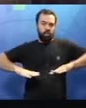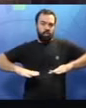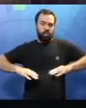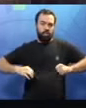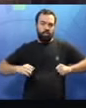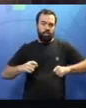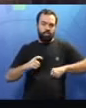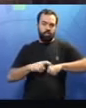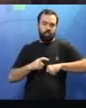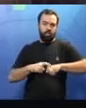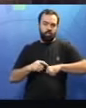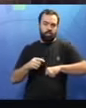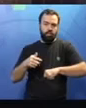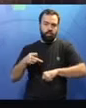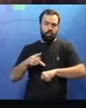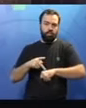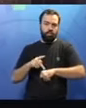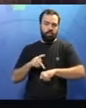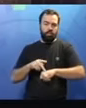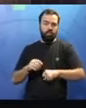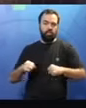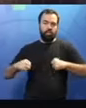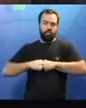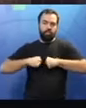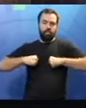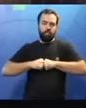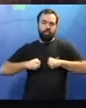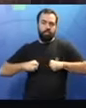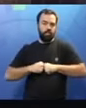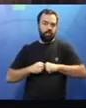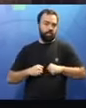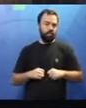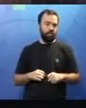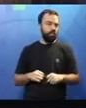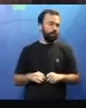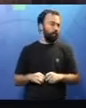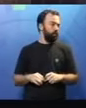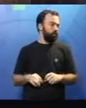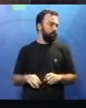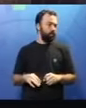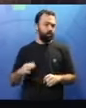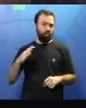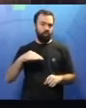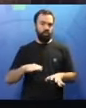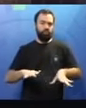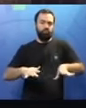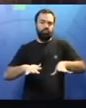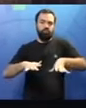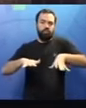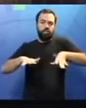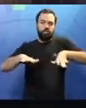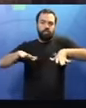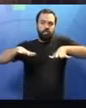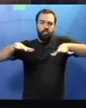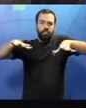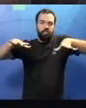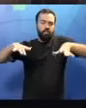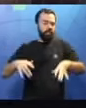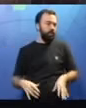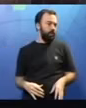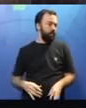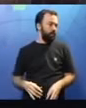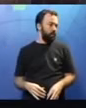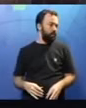explosão. É um tipo de onda de choque que vibra através ou sobre a superfície da Terra. As